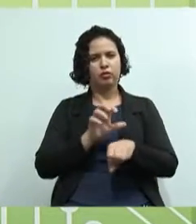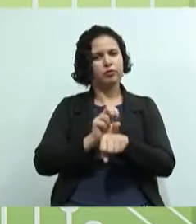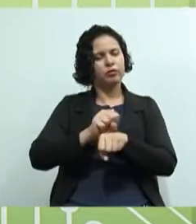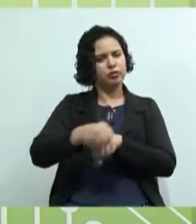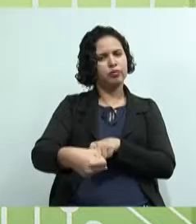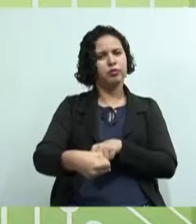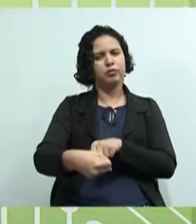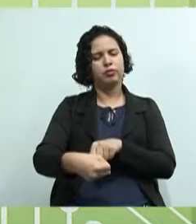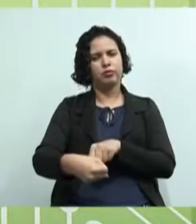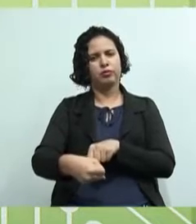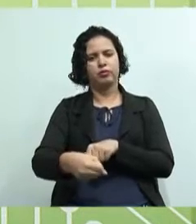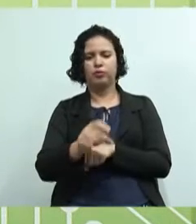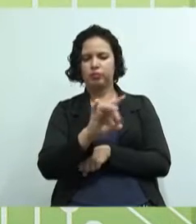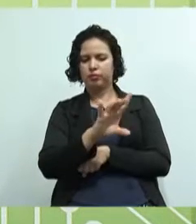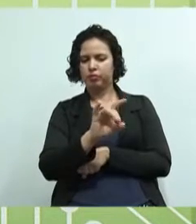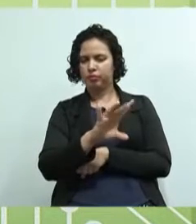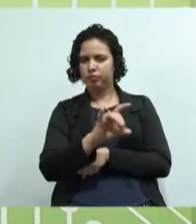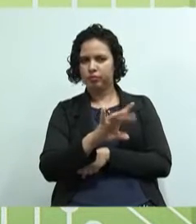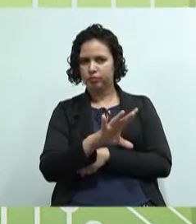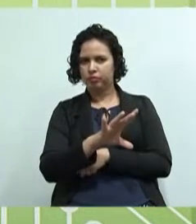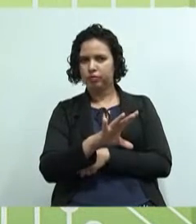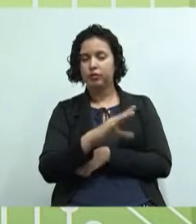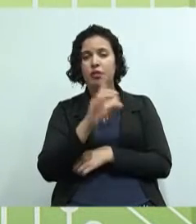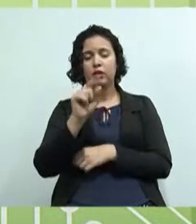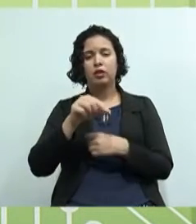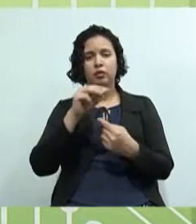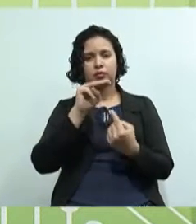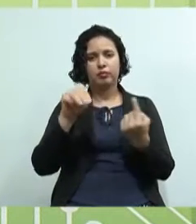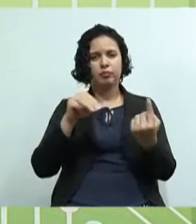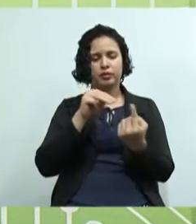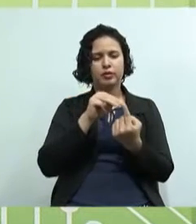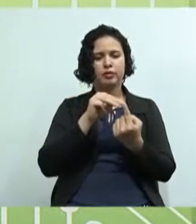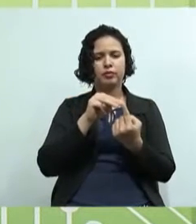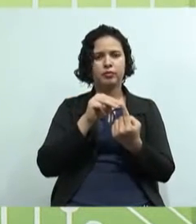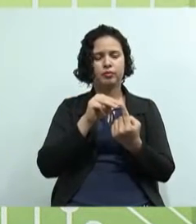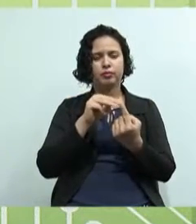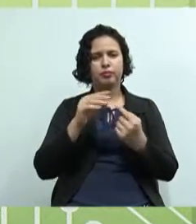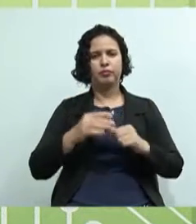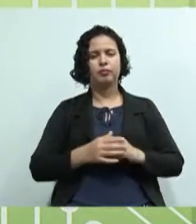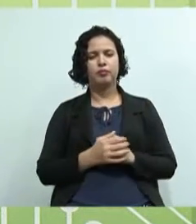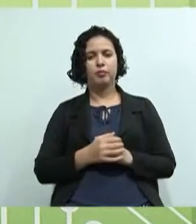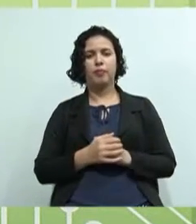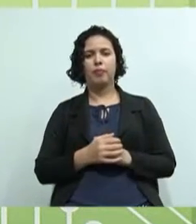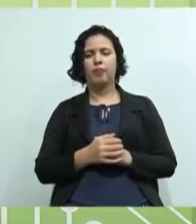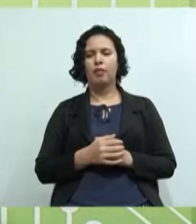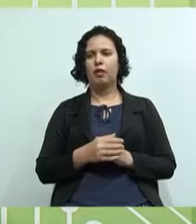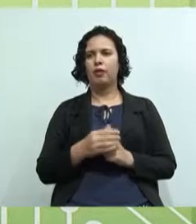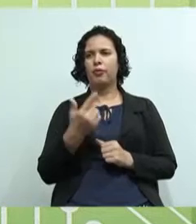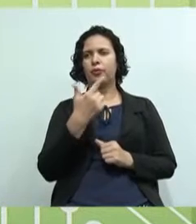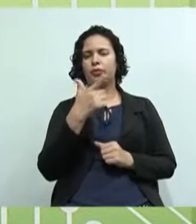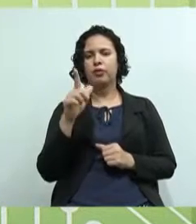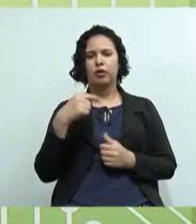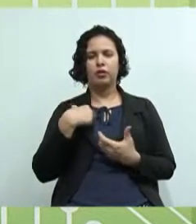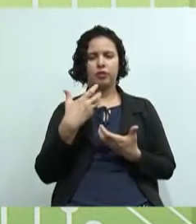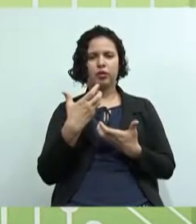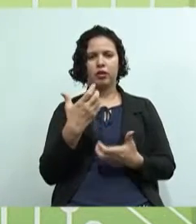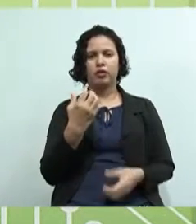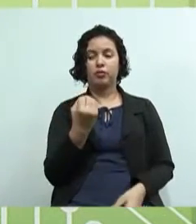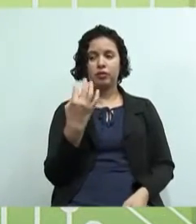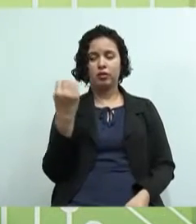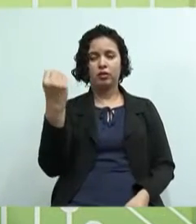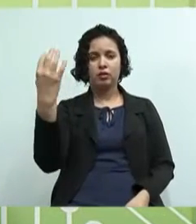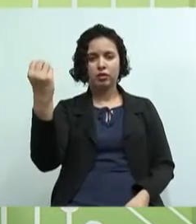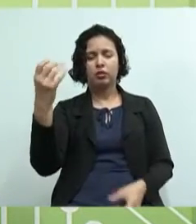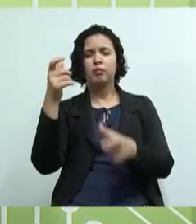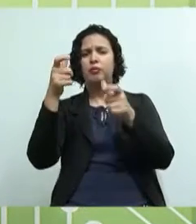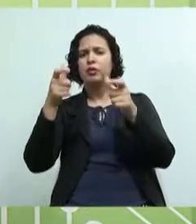eu preciso especificar muito bem. Meta é isso. Ah, eu quero viajar. Viajar para onde, meu filho? Para a Disney. Quando?